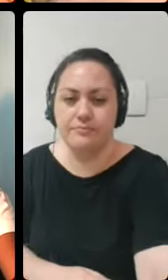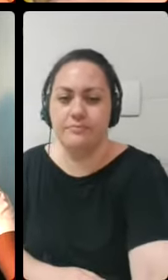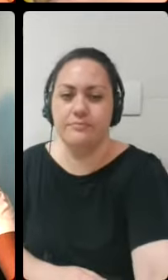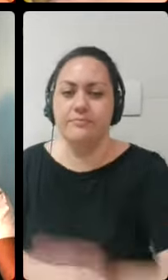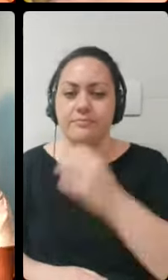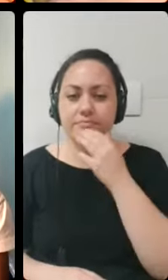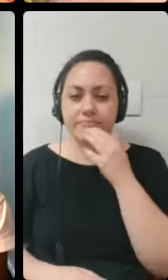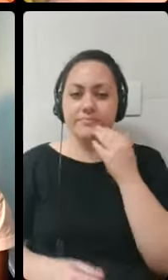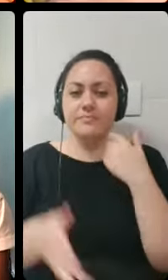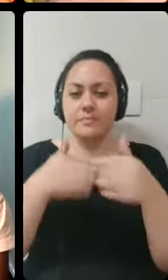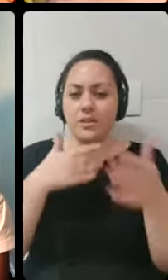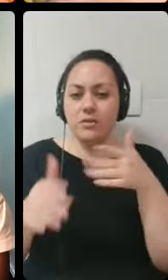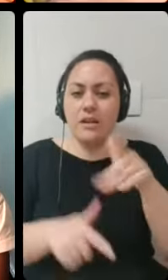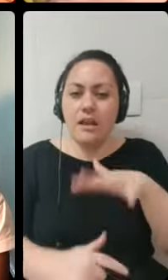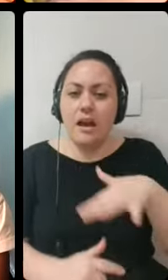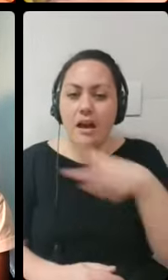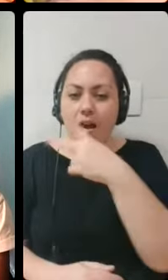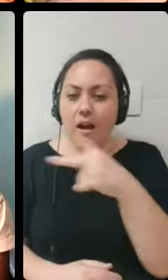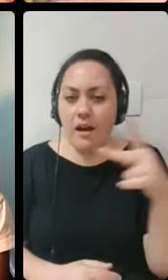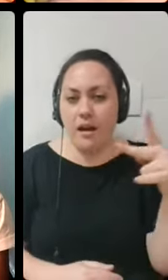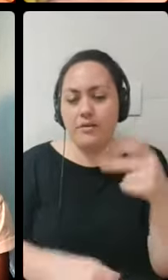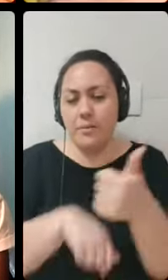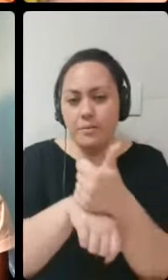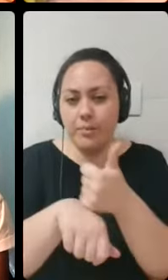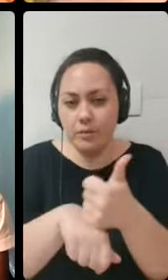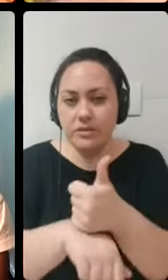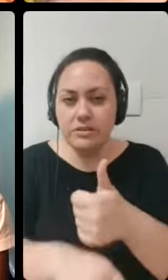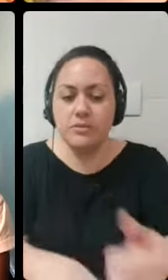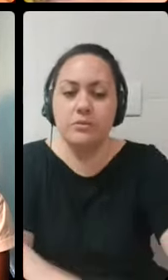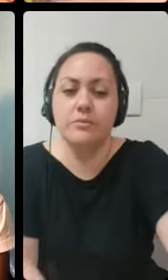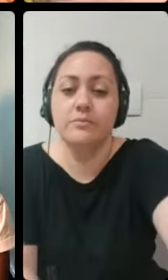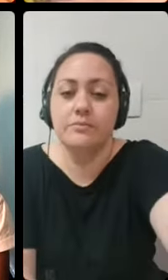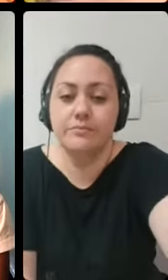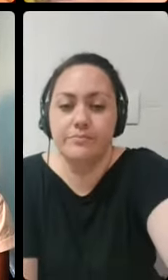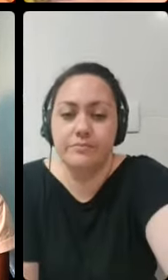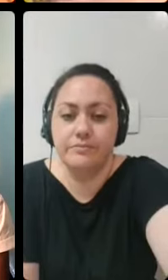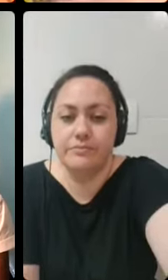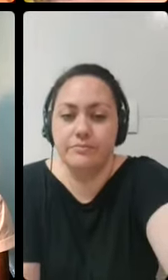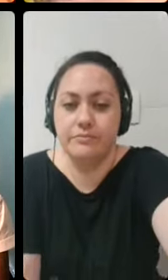estão seguindo, é essência, né, porque